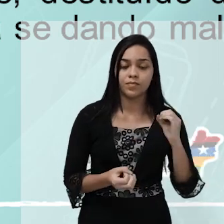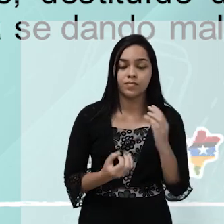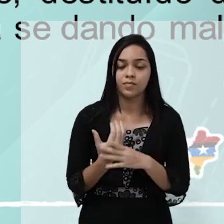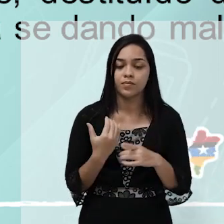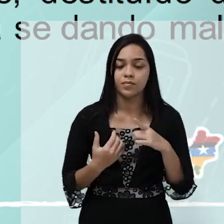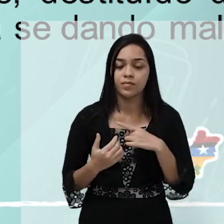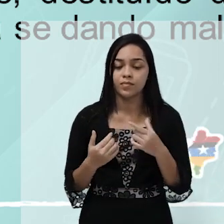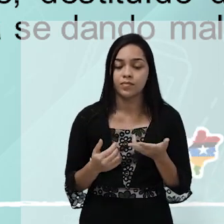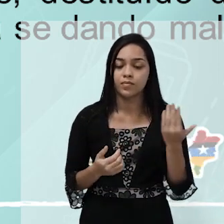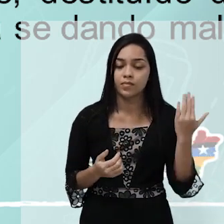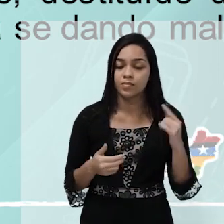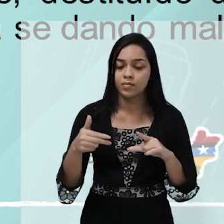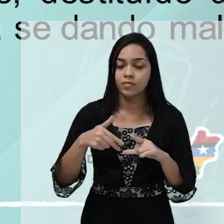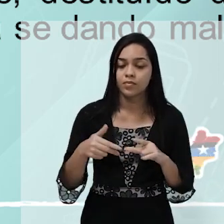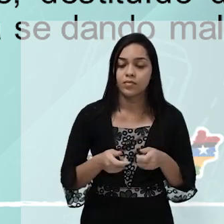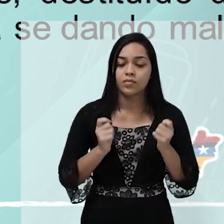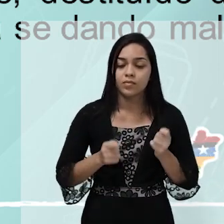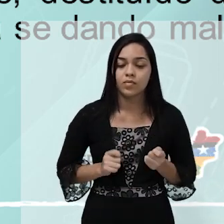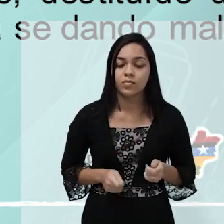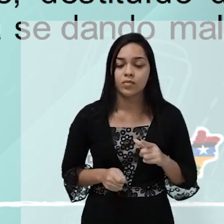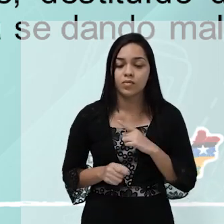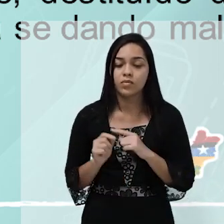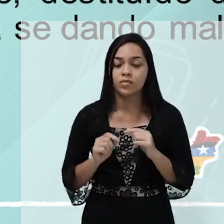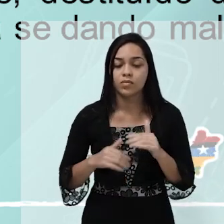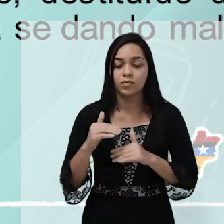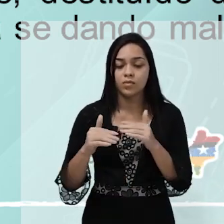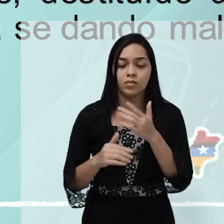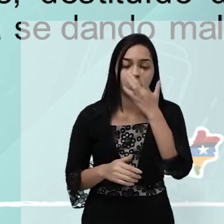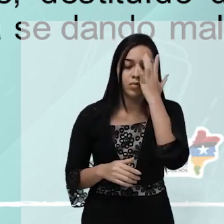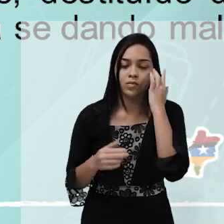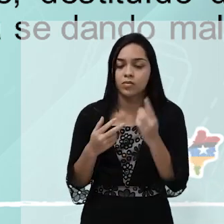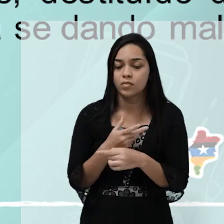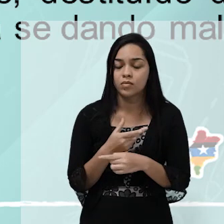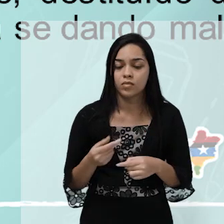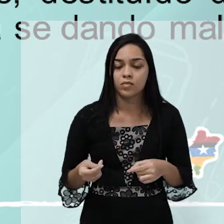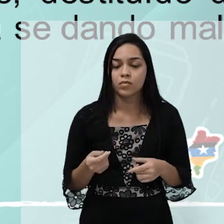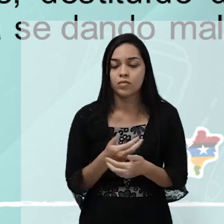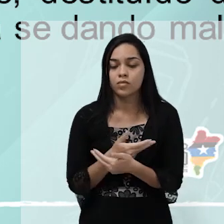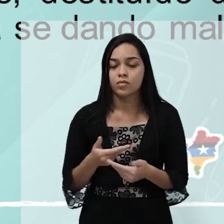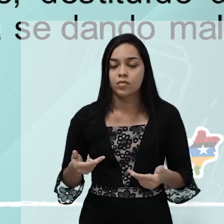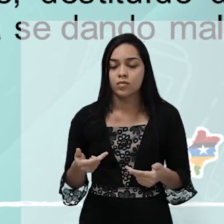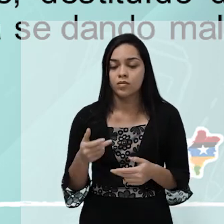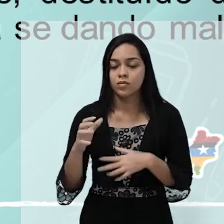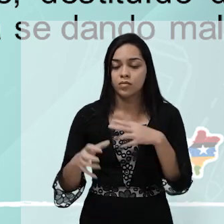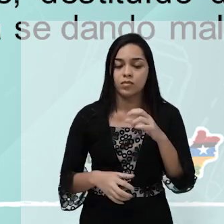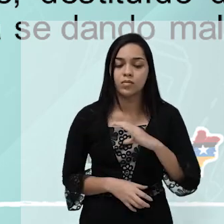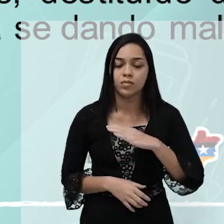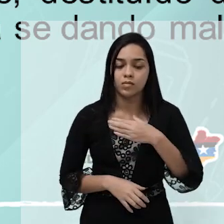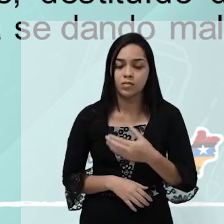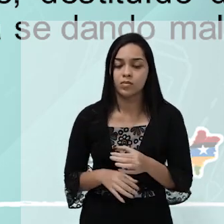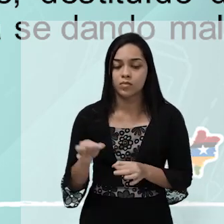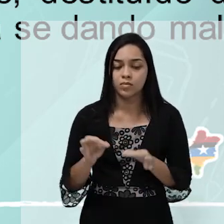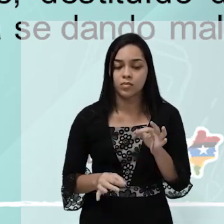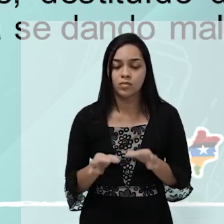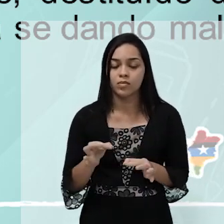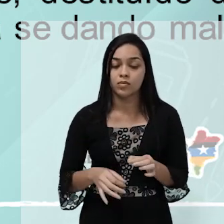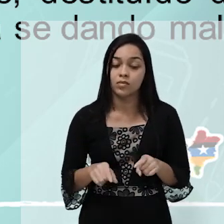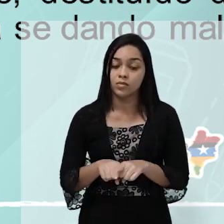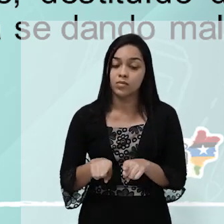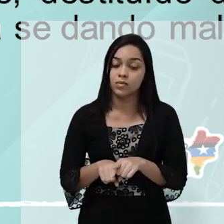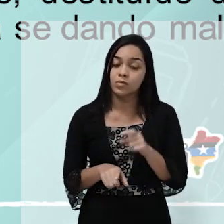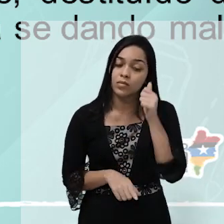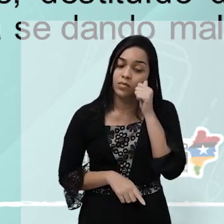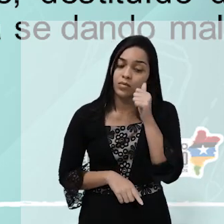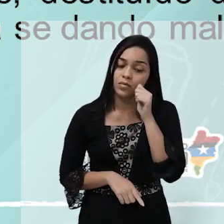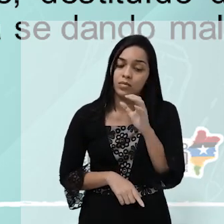uma sátira às antigas novelas de cavalaria, as quais eram constituídas de belos heróis e narravam seus grandes feitos em busca